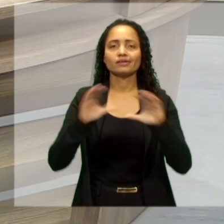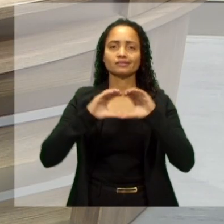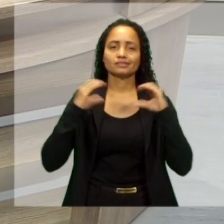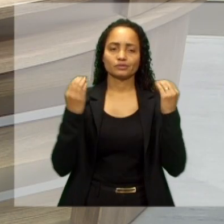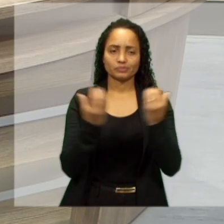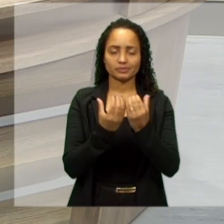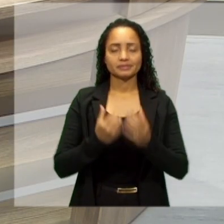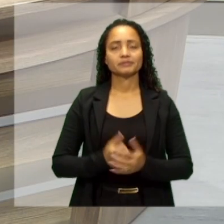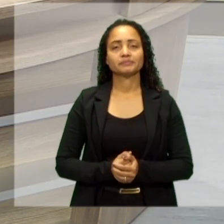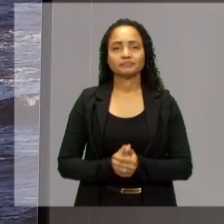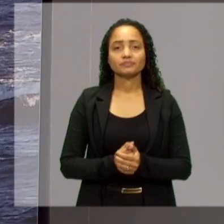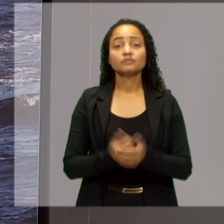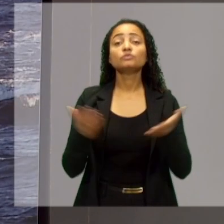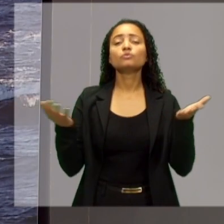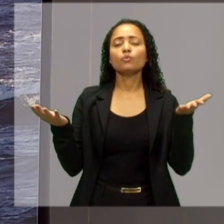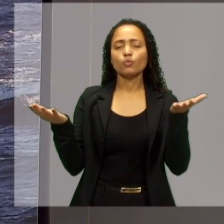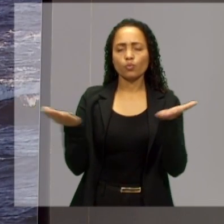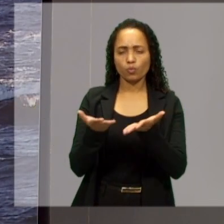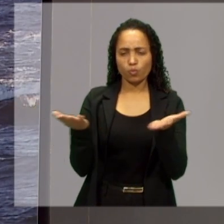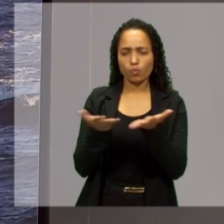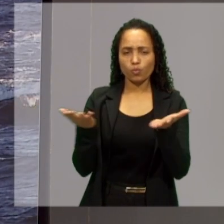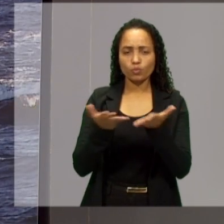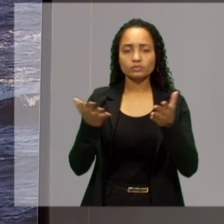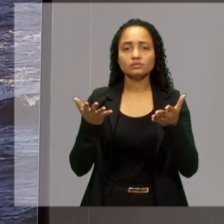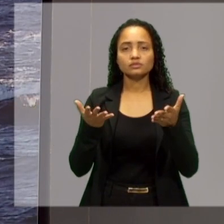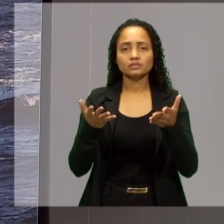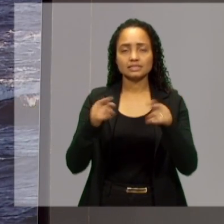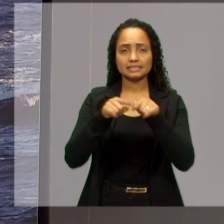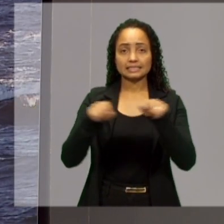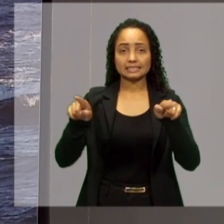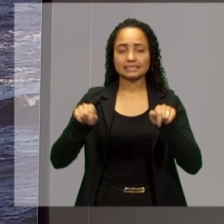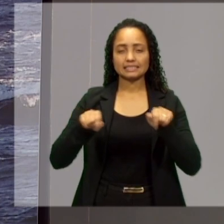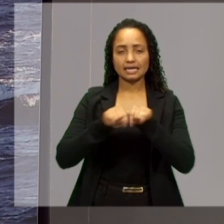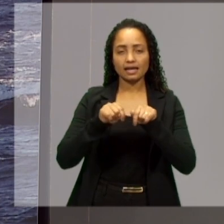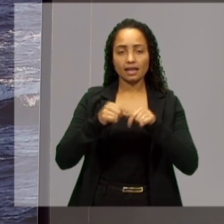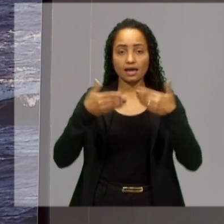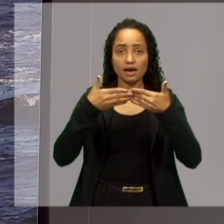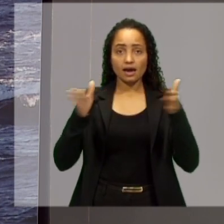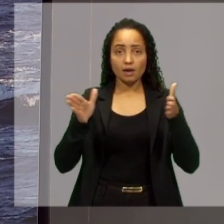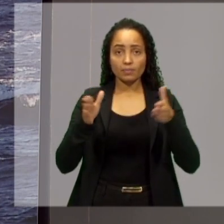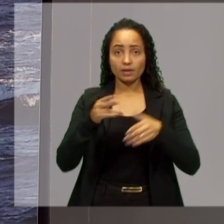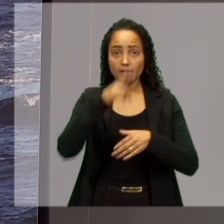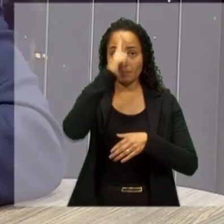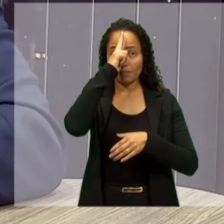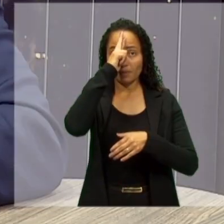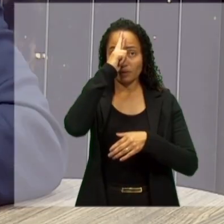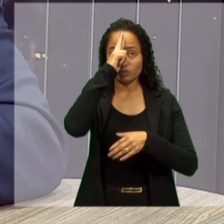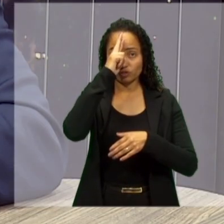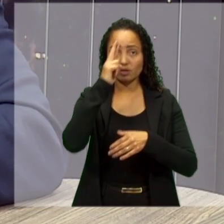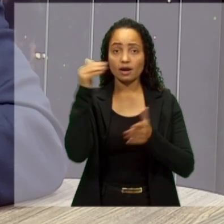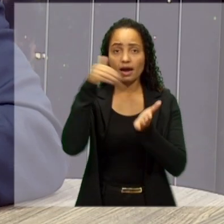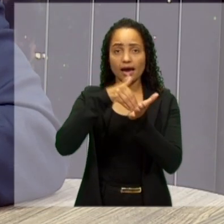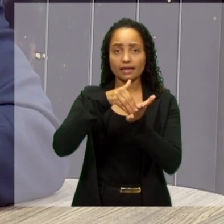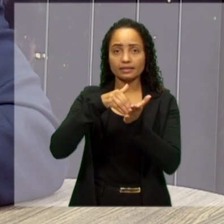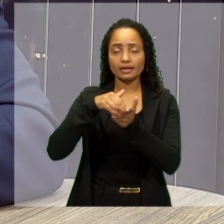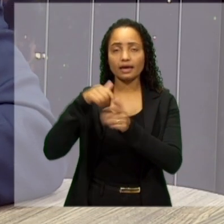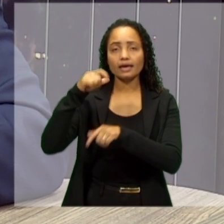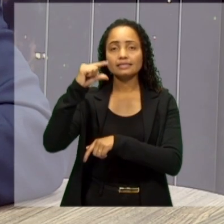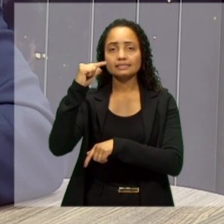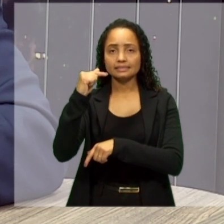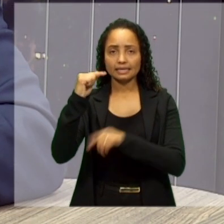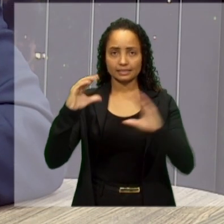Hoje a abertura da sala ao meio-dia e vai até às 19 horas, é isso?